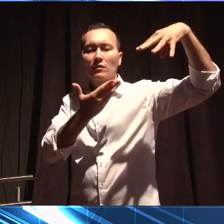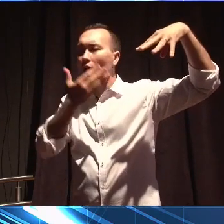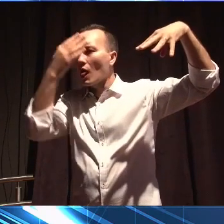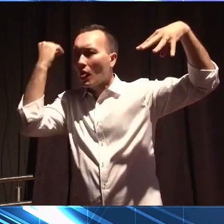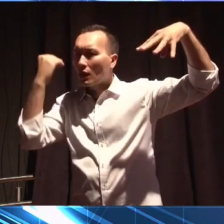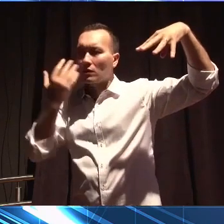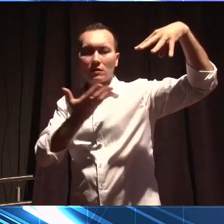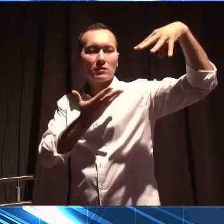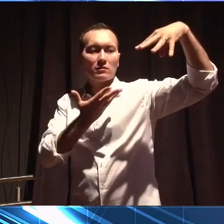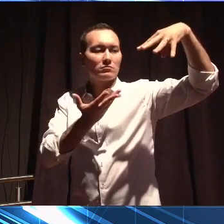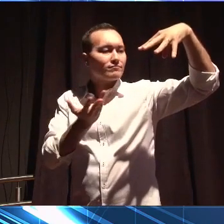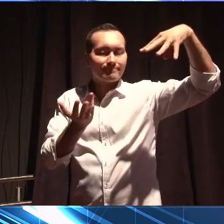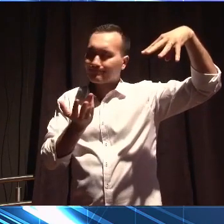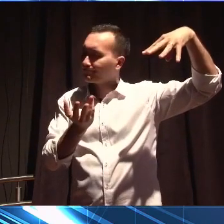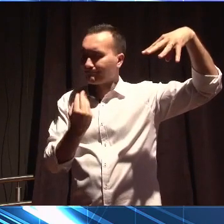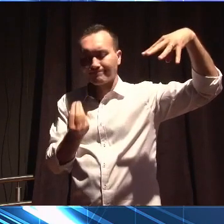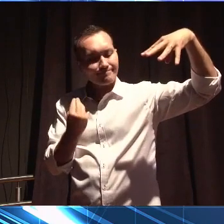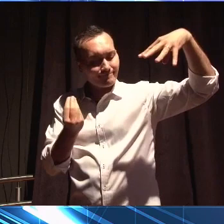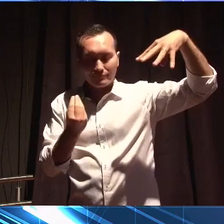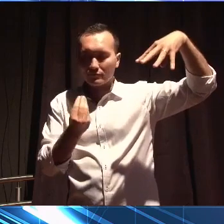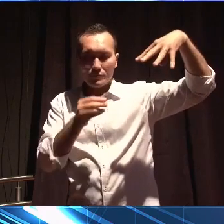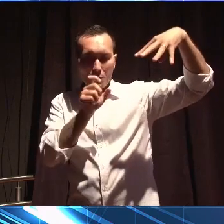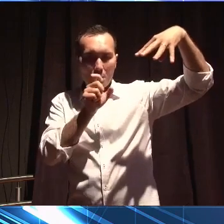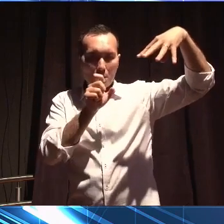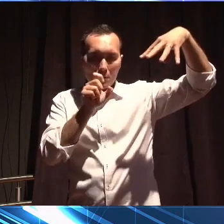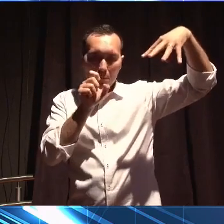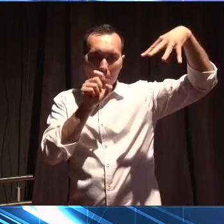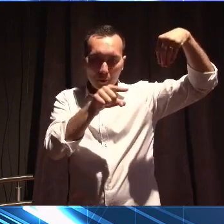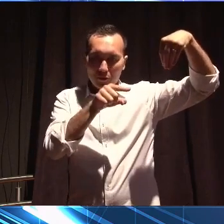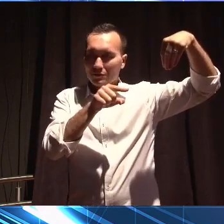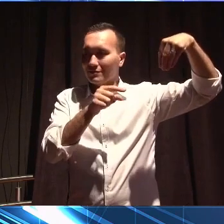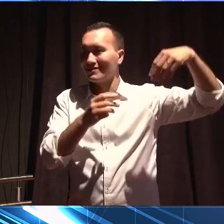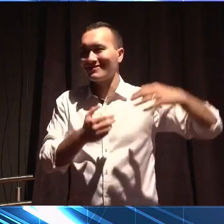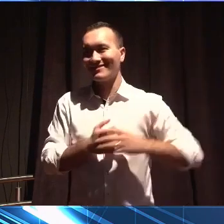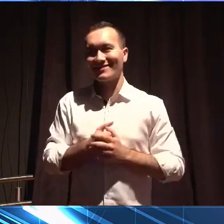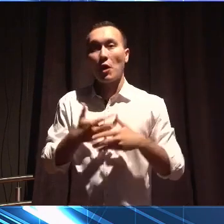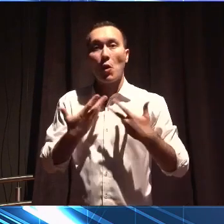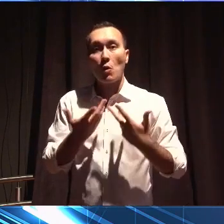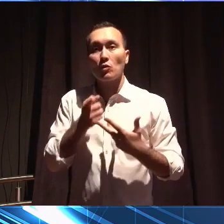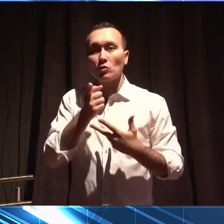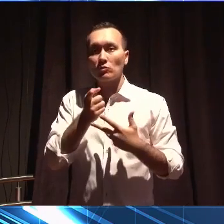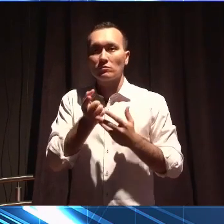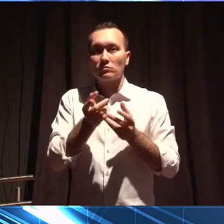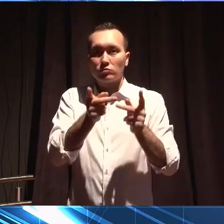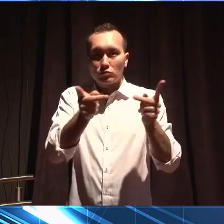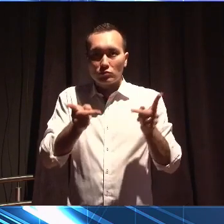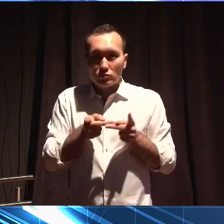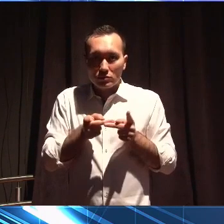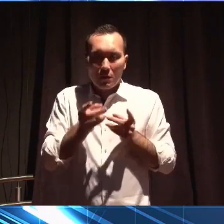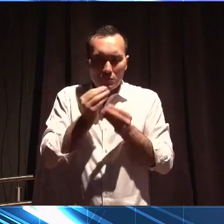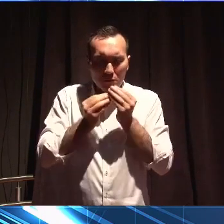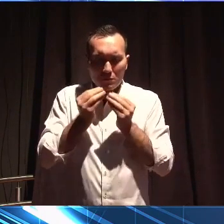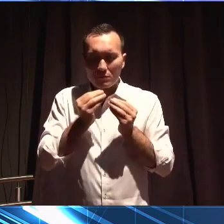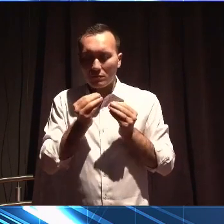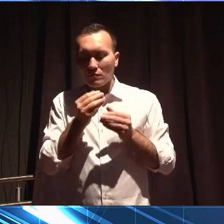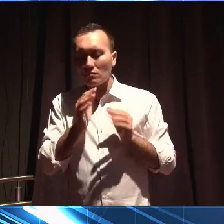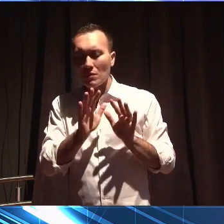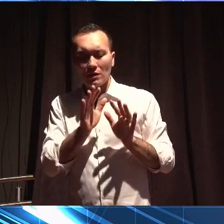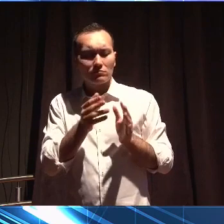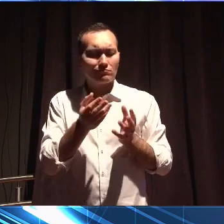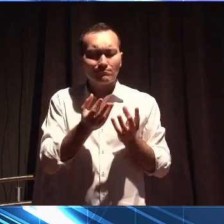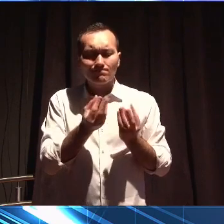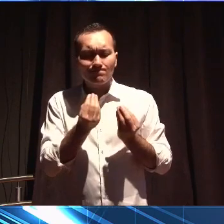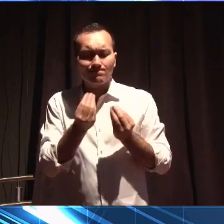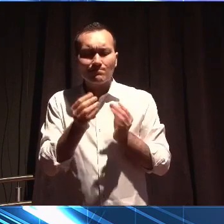ninguém no cômodo. Ou então você pega muita comida e não aguenta comer, aí vem seu pai e sua mãe fala: puta merda, olha lá o quanto de comida você pegou e você não está comendo.